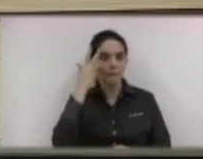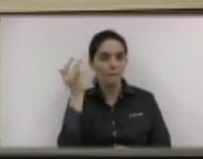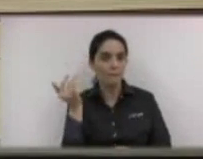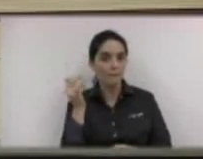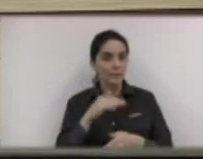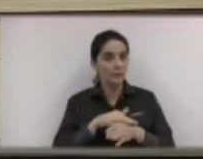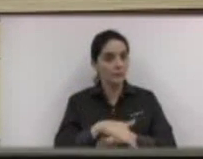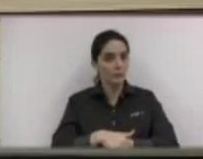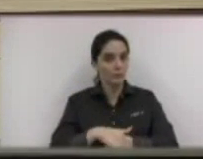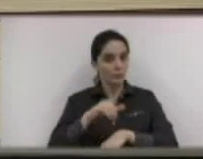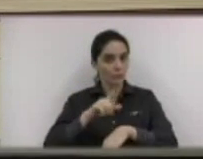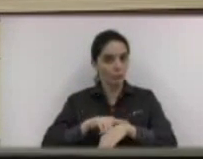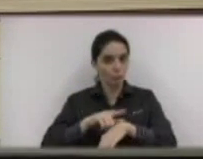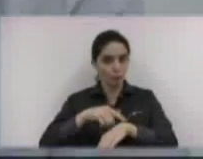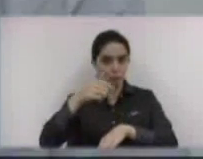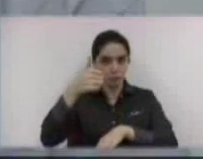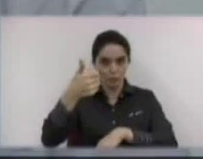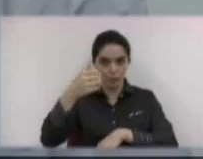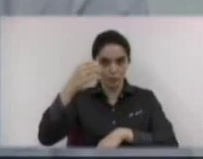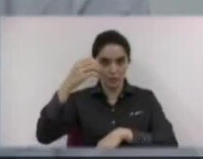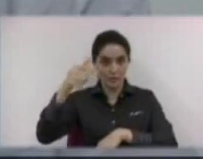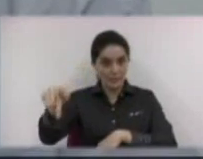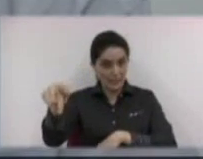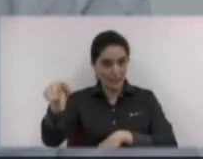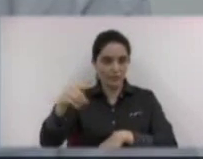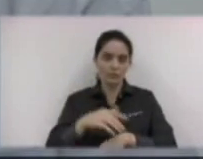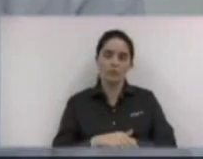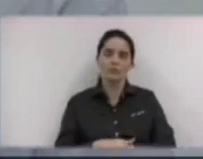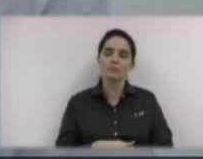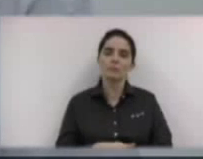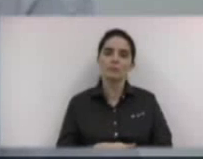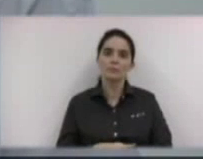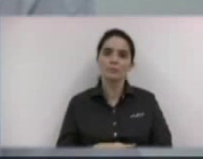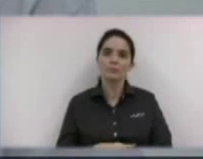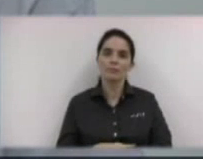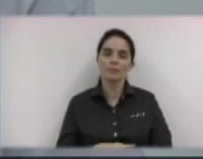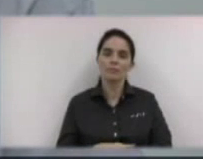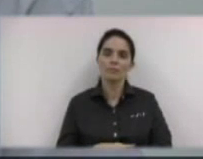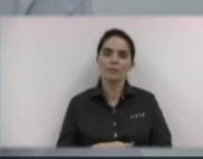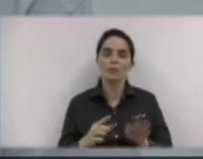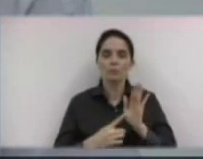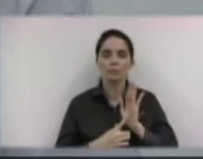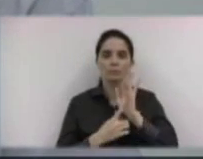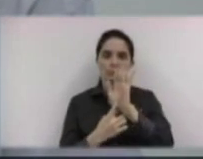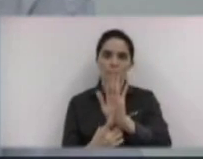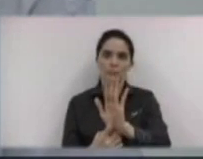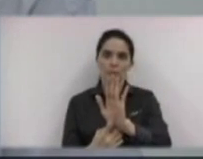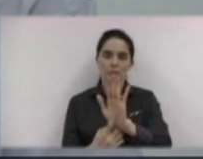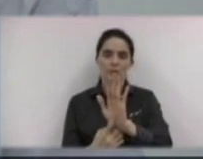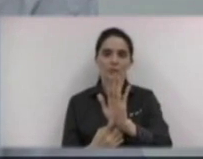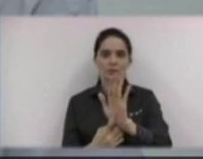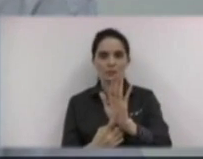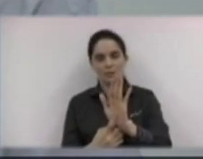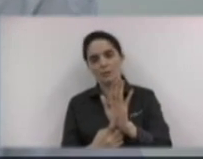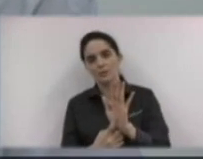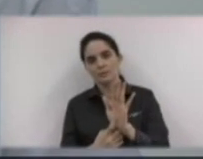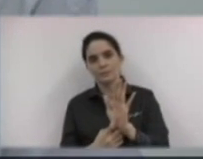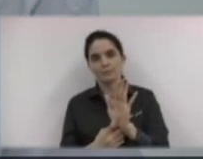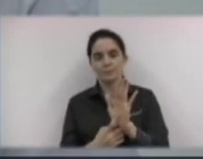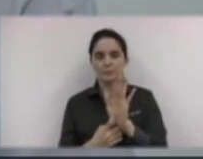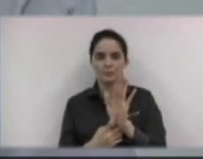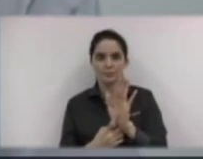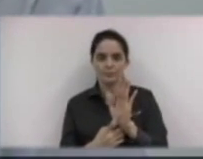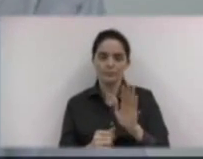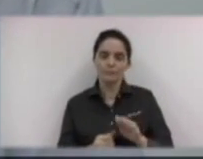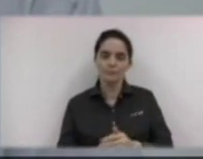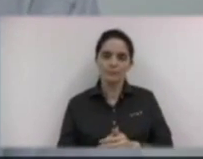noite, às 19 horas, aqui na Câmara Municipal, quando estaremos apresentando um documentário conhecido